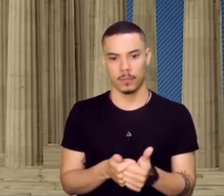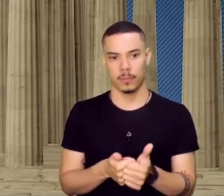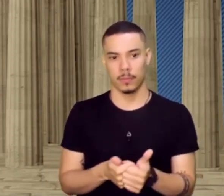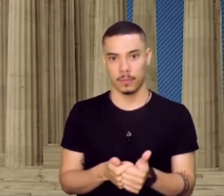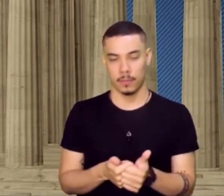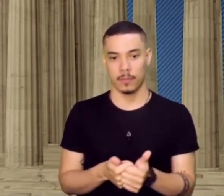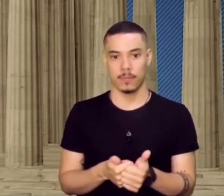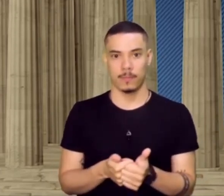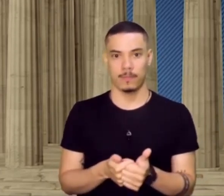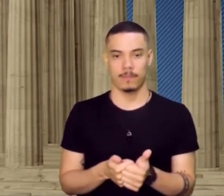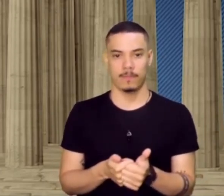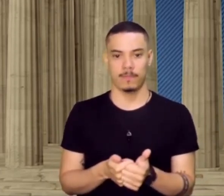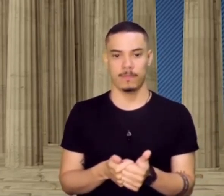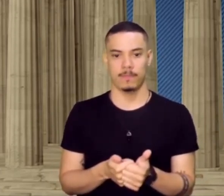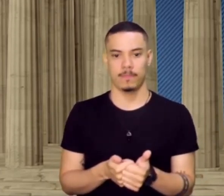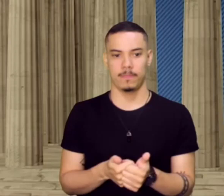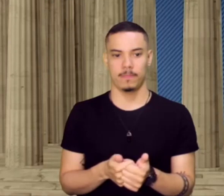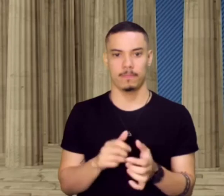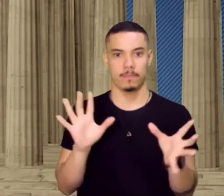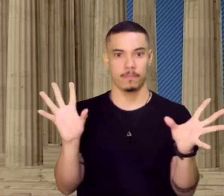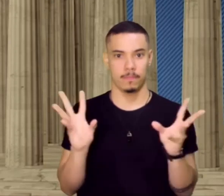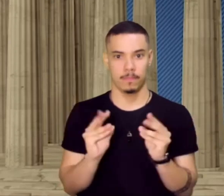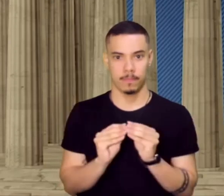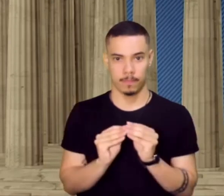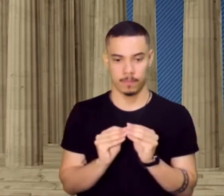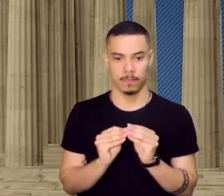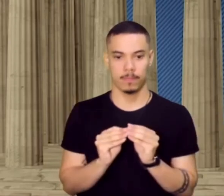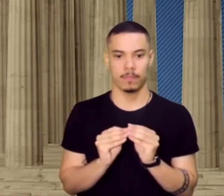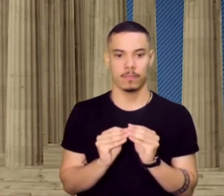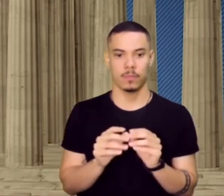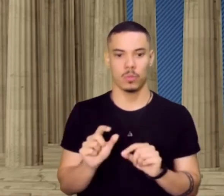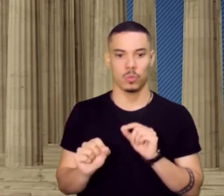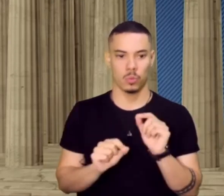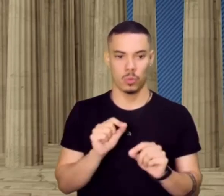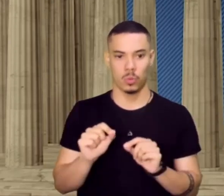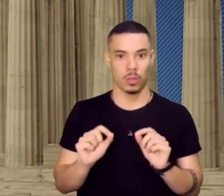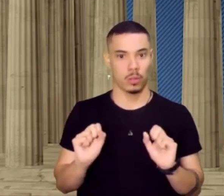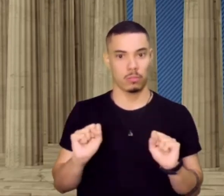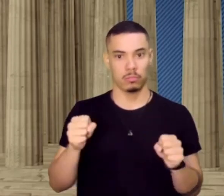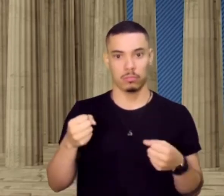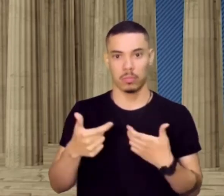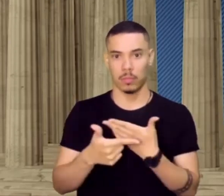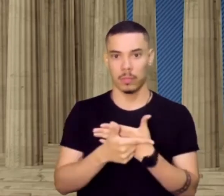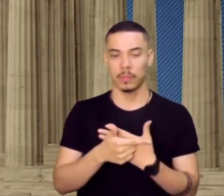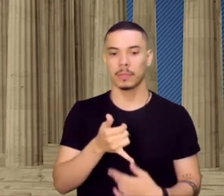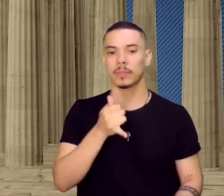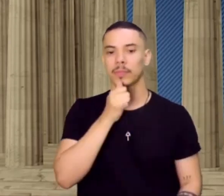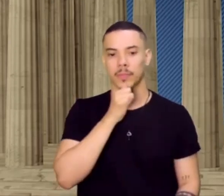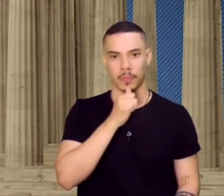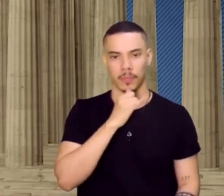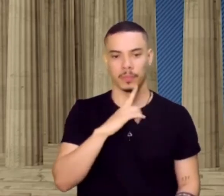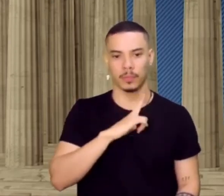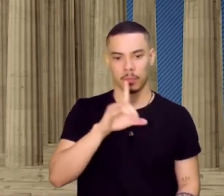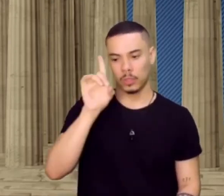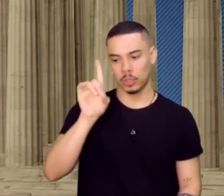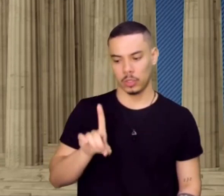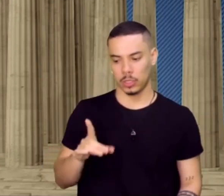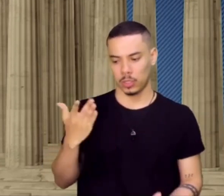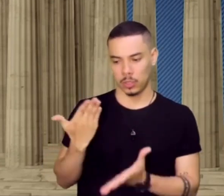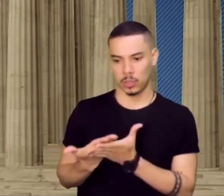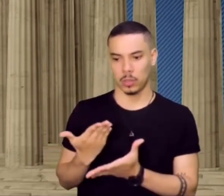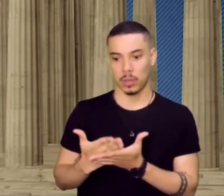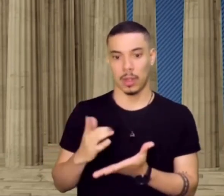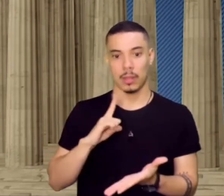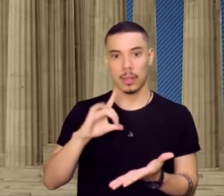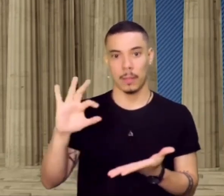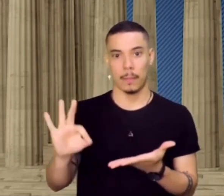expressa, mas subentende, né, o dever, tá? Exemplo, temos os direitos de estudar, ter matrícula